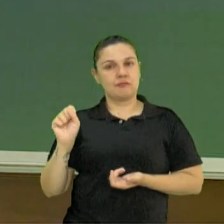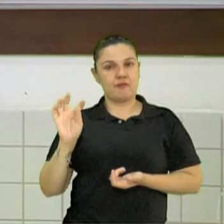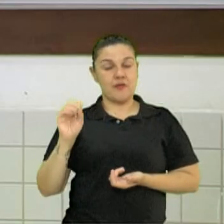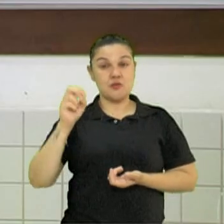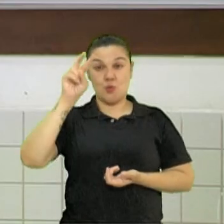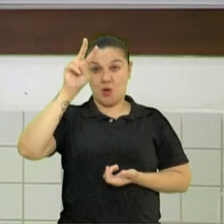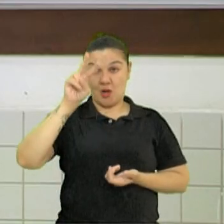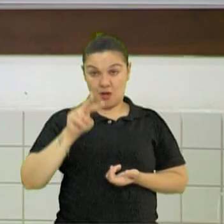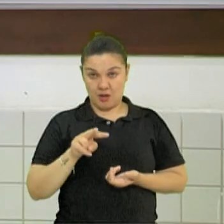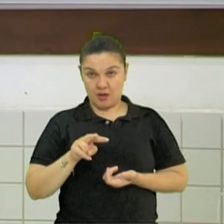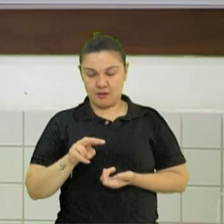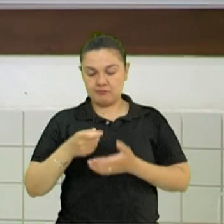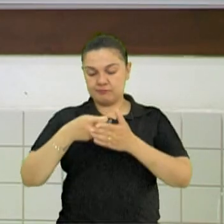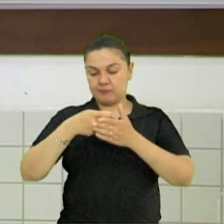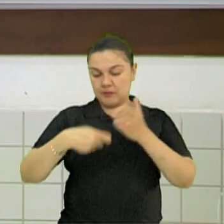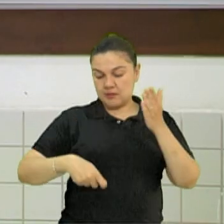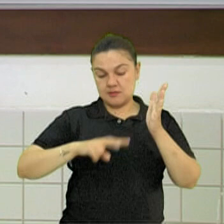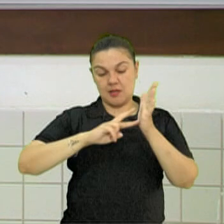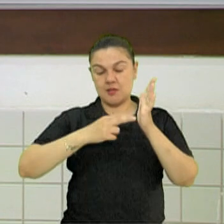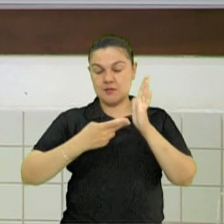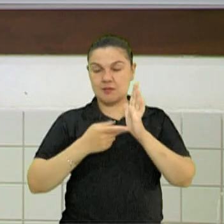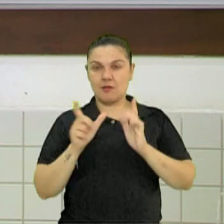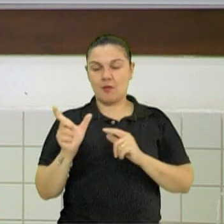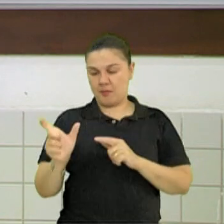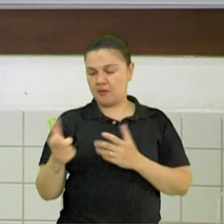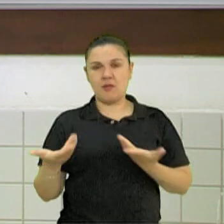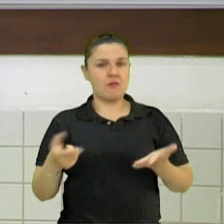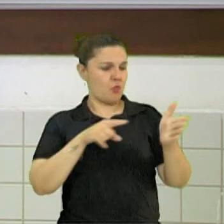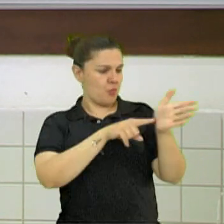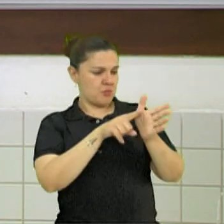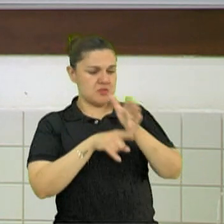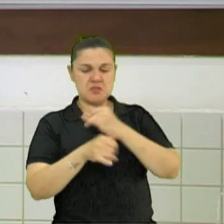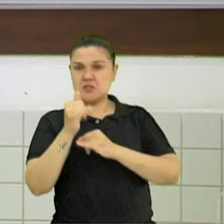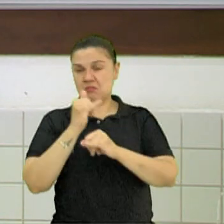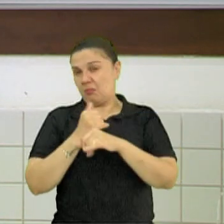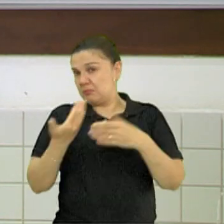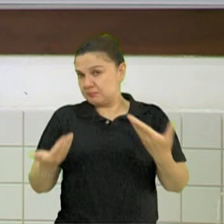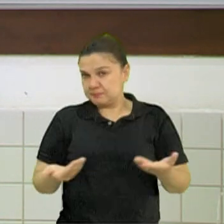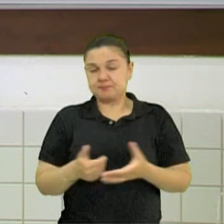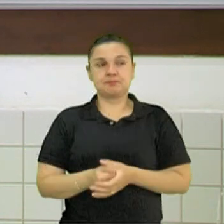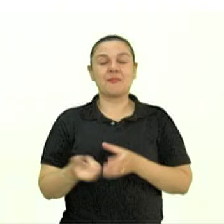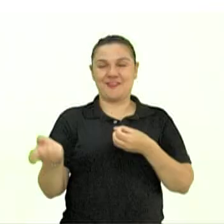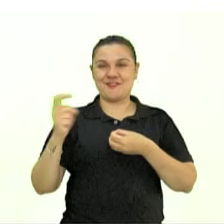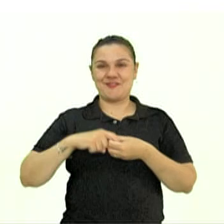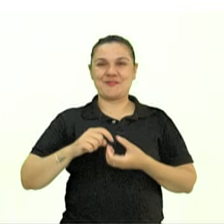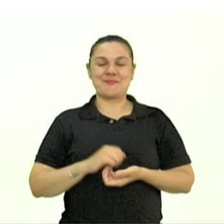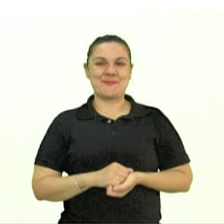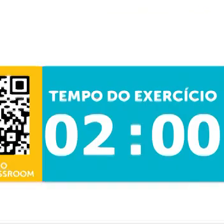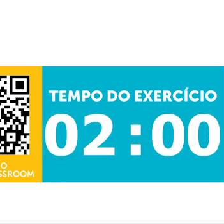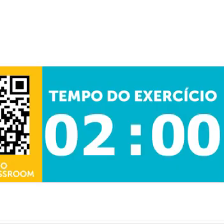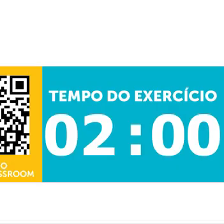os versos, escrevam o sentido dessa palavra ou mesmo pesquise o sentido dessa palavra e eu já volto.